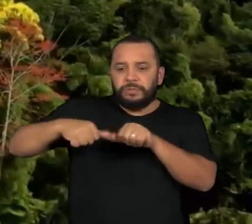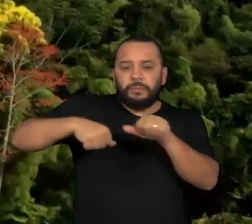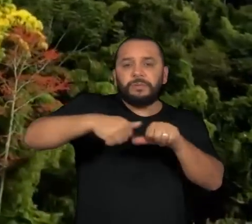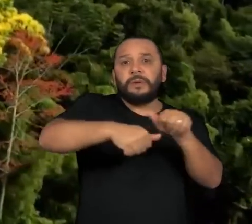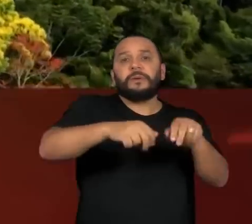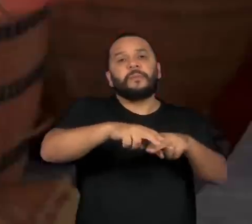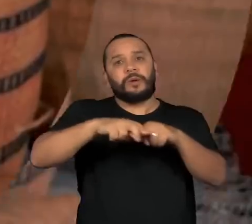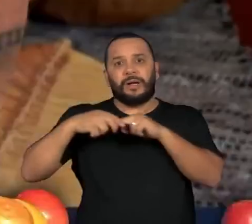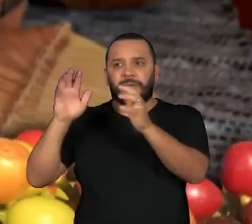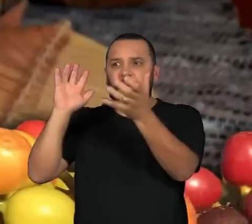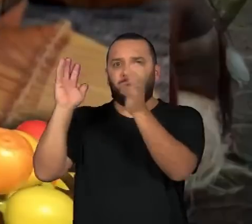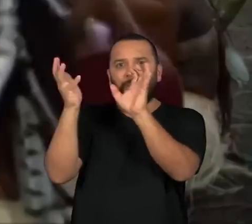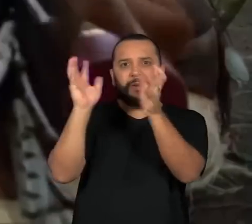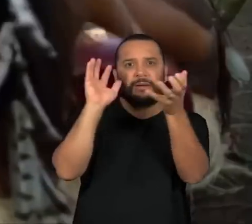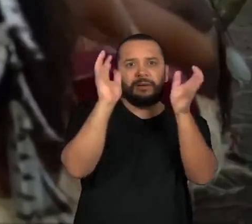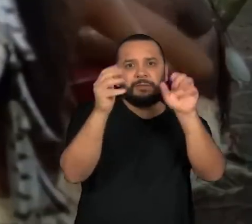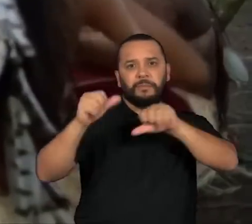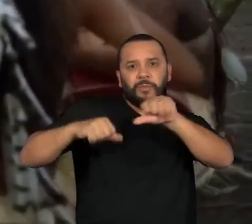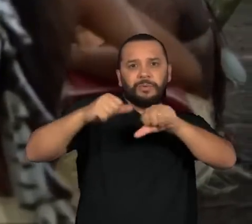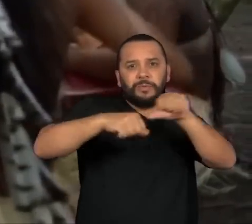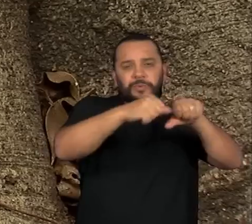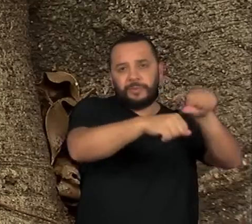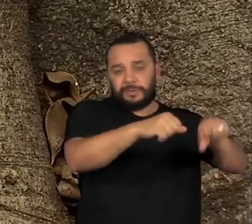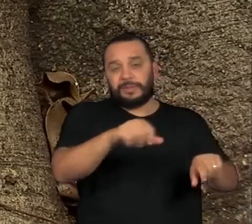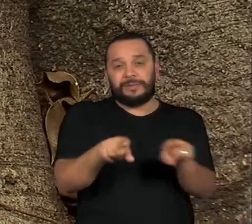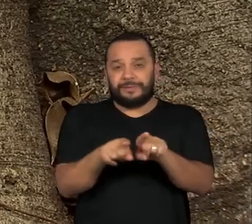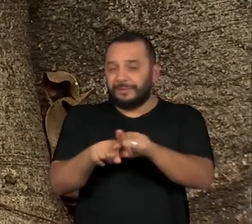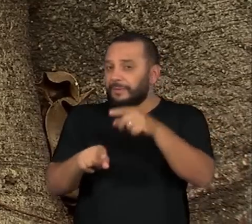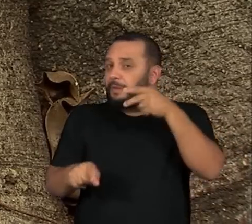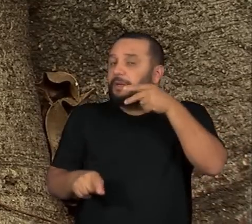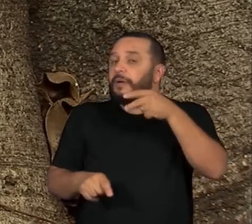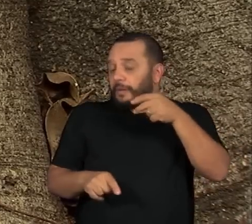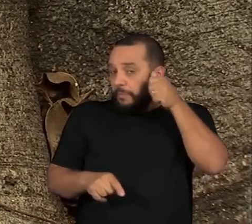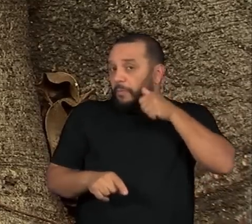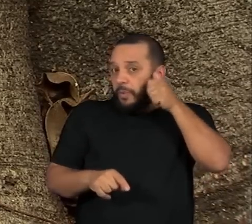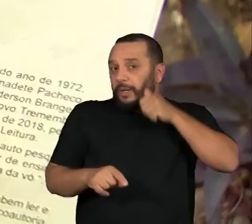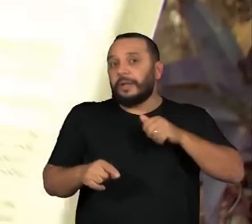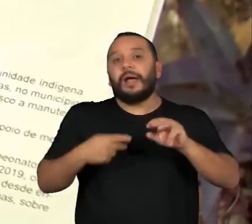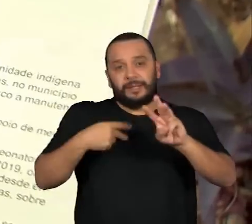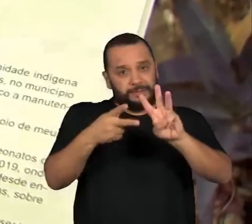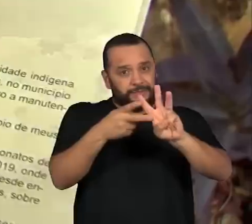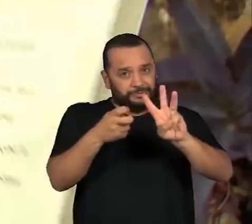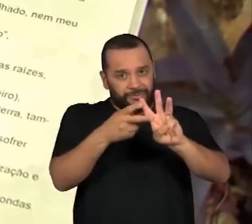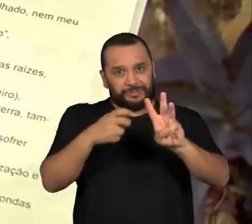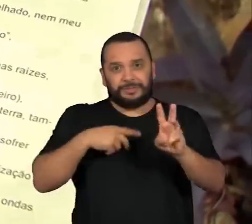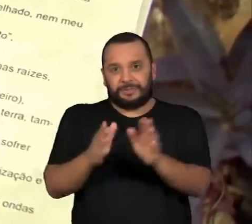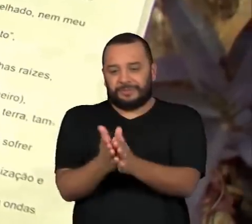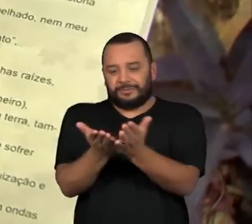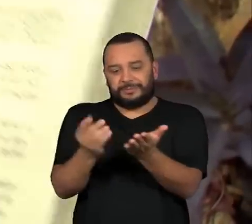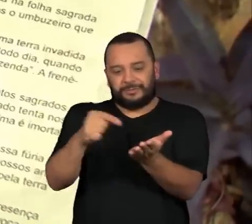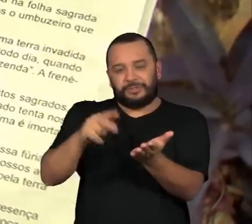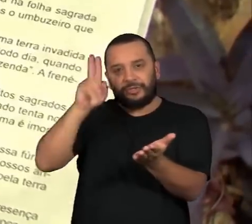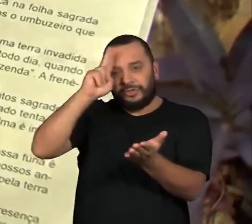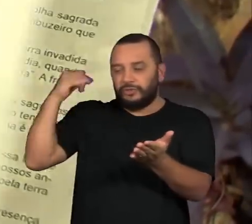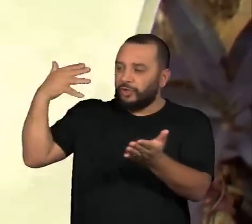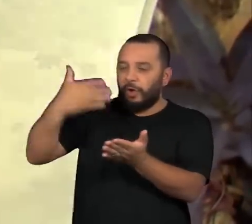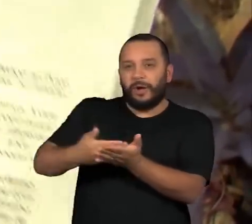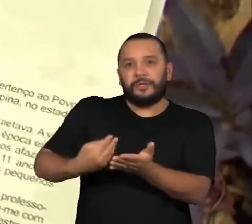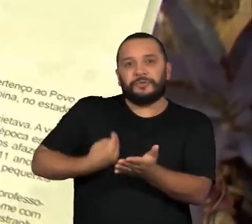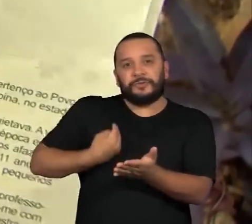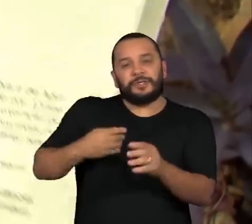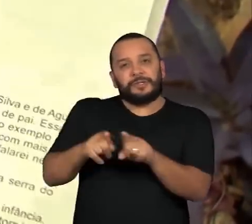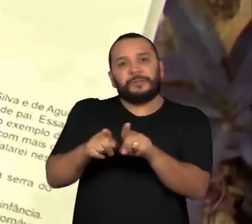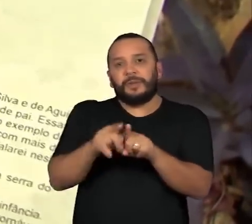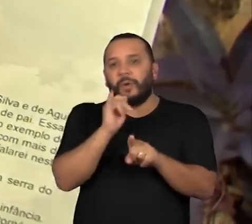mudanças climáticas. E mulheres indígenas reúnem em álbum biográfico histórias de vida e contos de